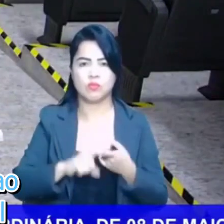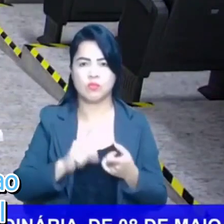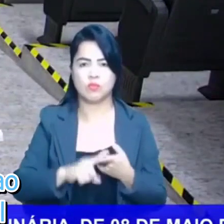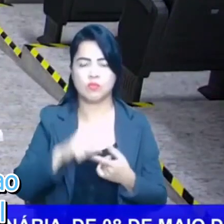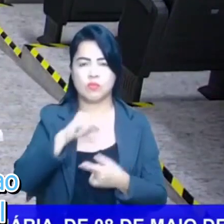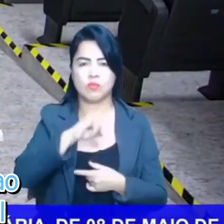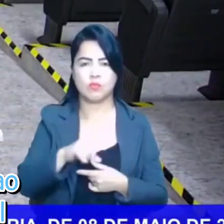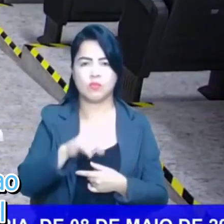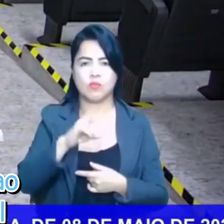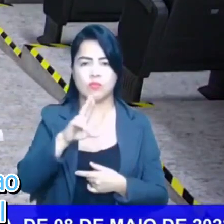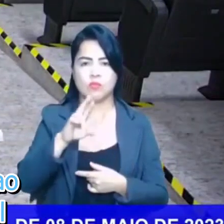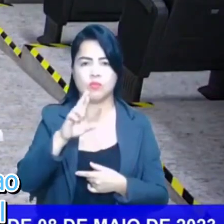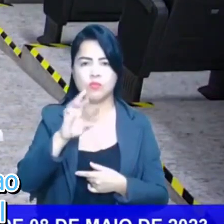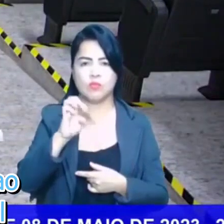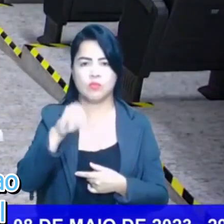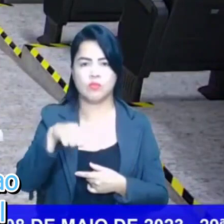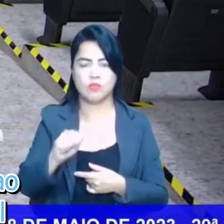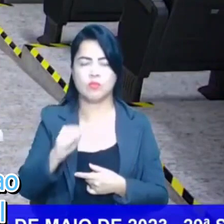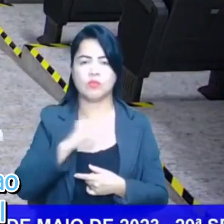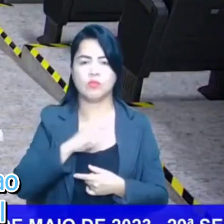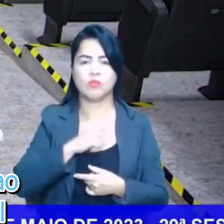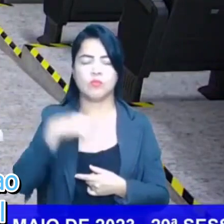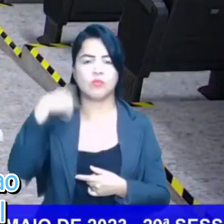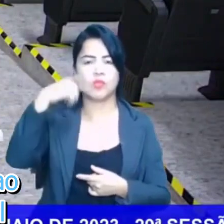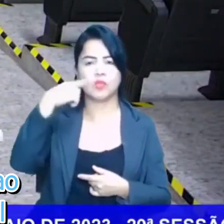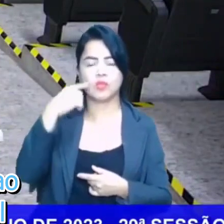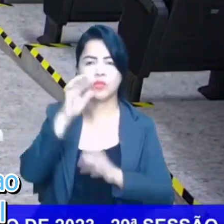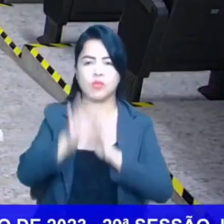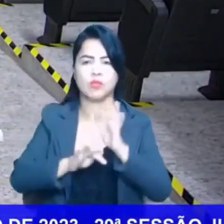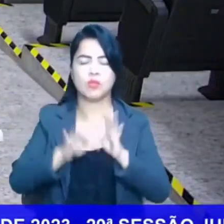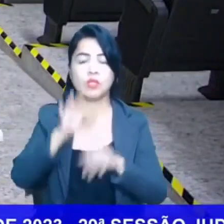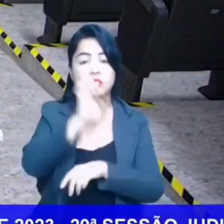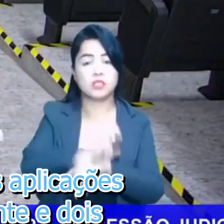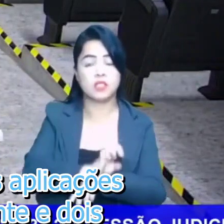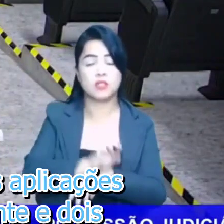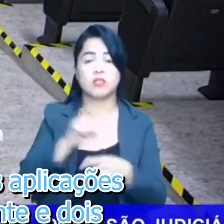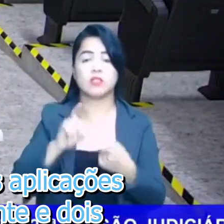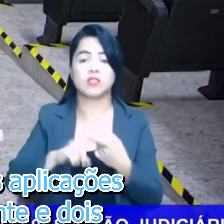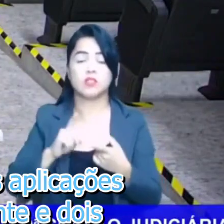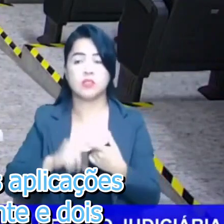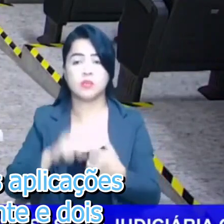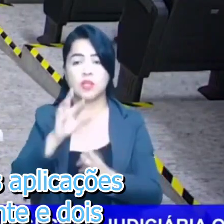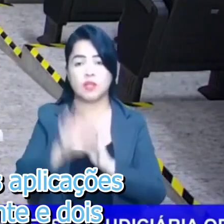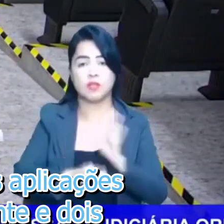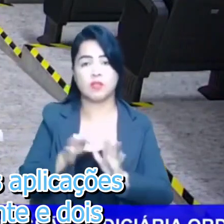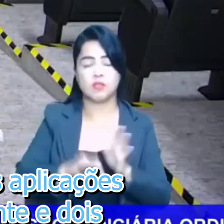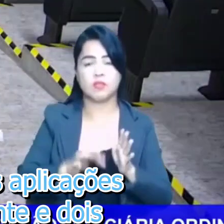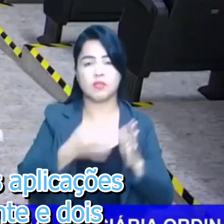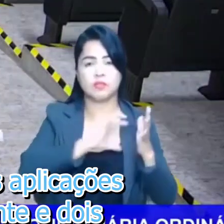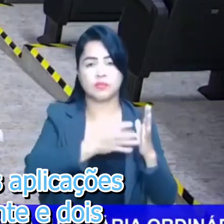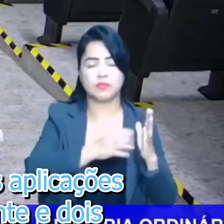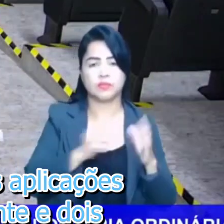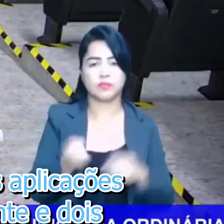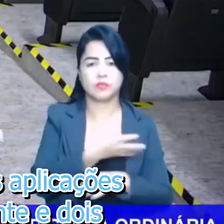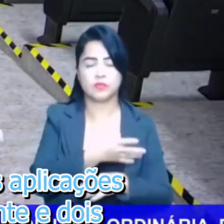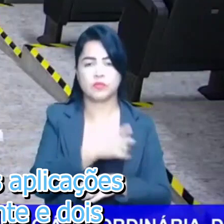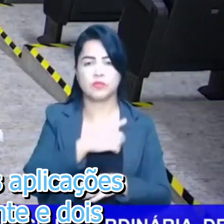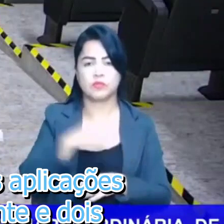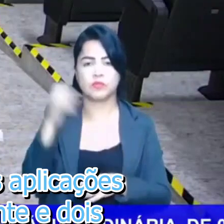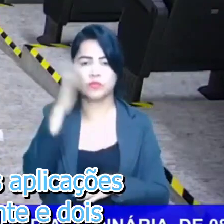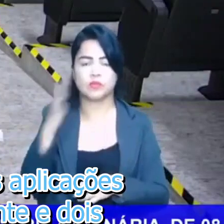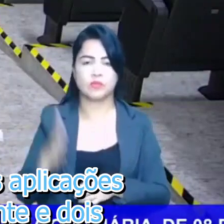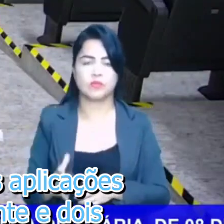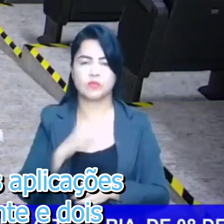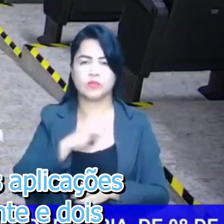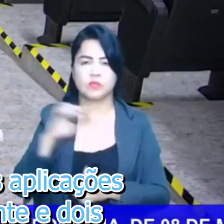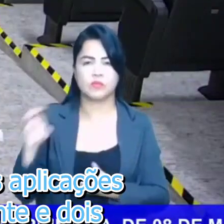Gomes, respectivamente candidato ao cargo de deputado estadual e deputado federal pelo Partido Renovador Trabalhista Brasileiro, referente às aplicações